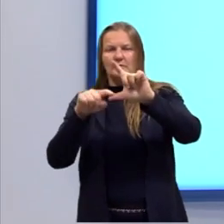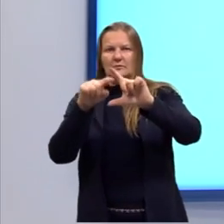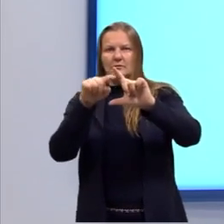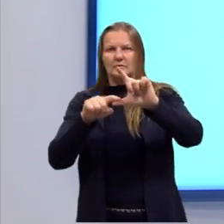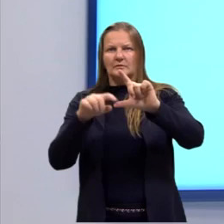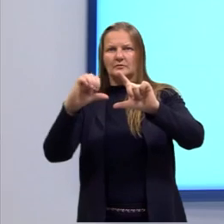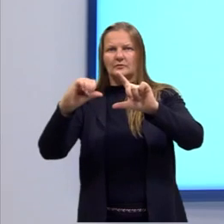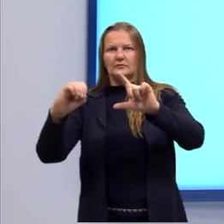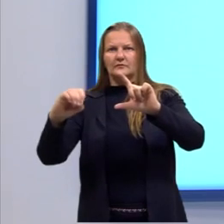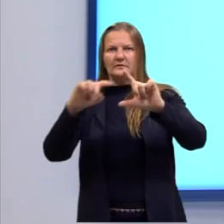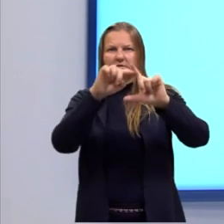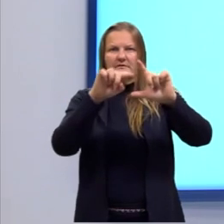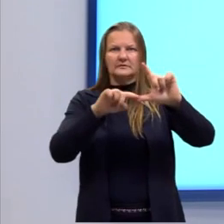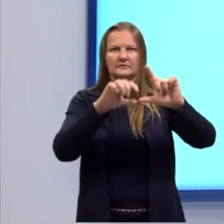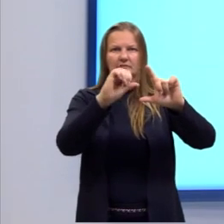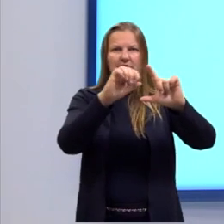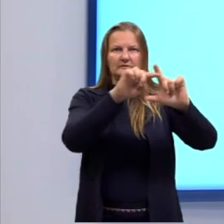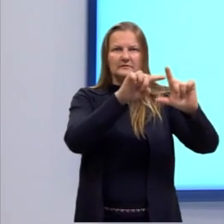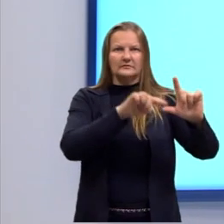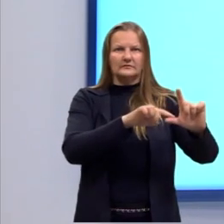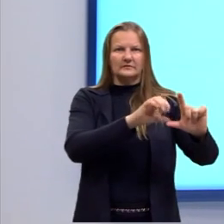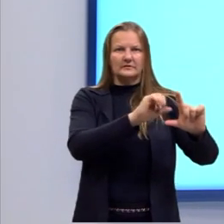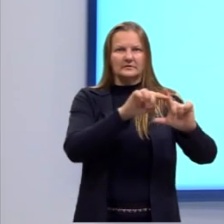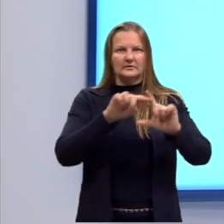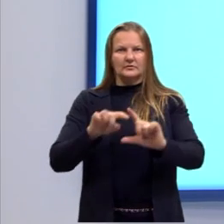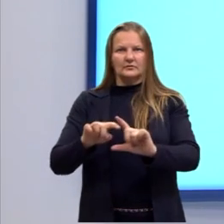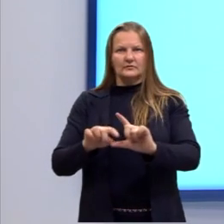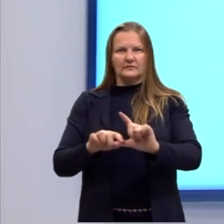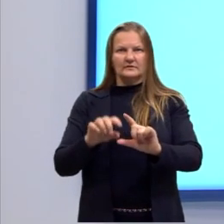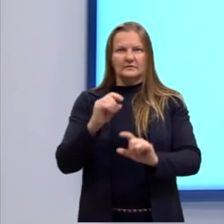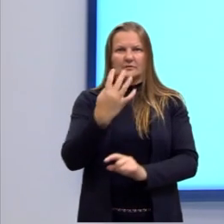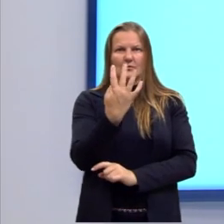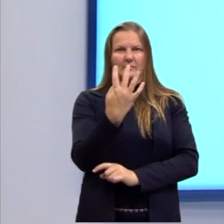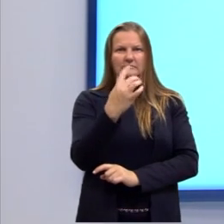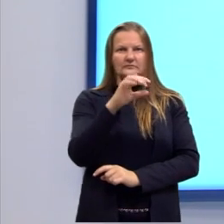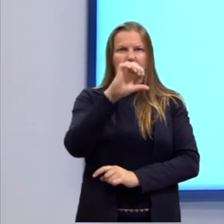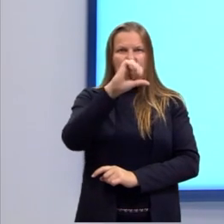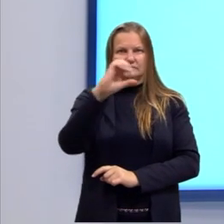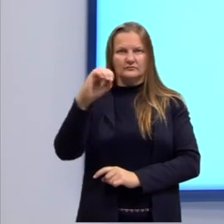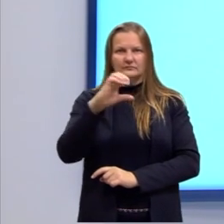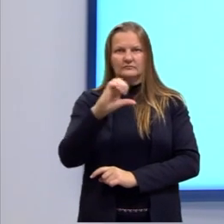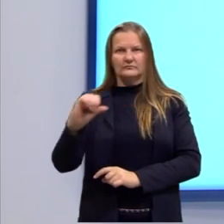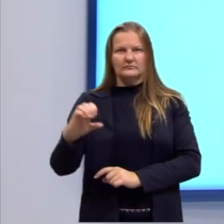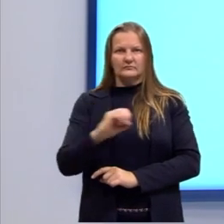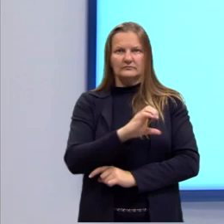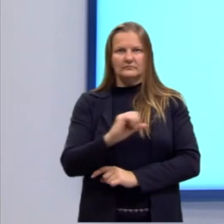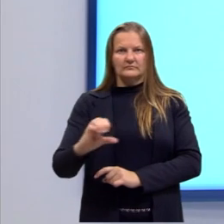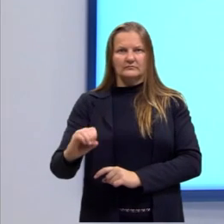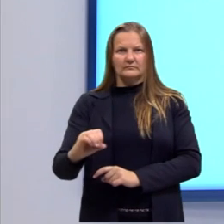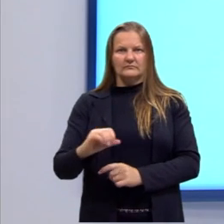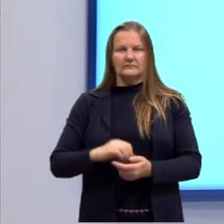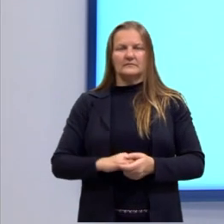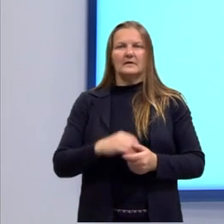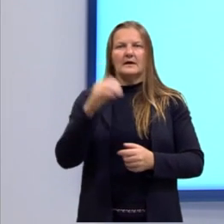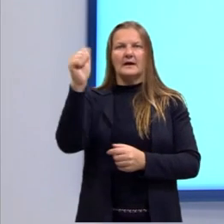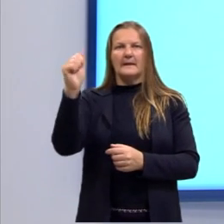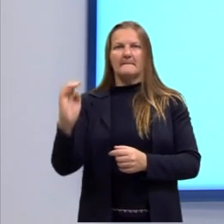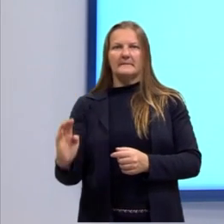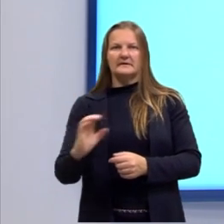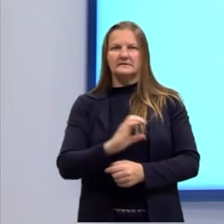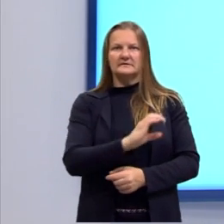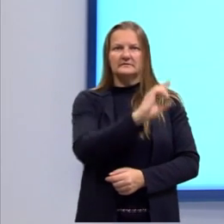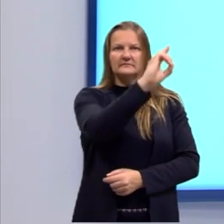de 90° tá nós temos então aqui os segmentos AB CD